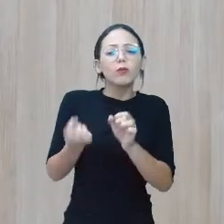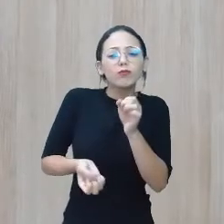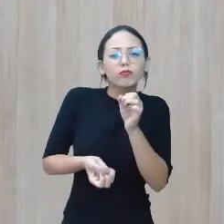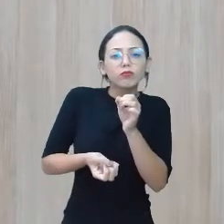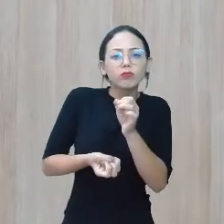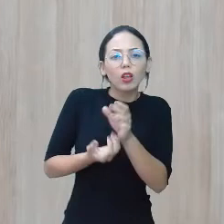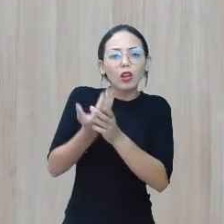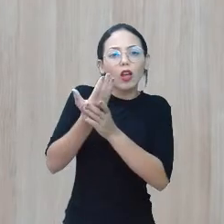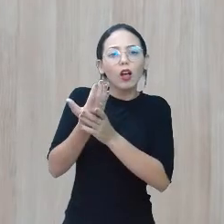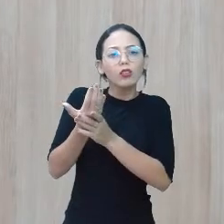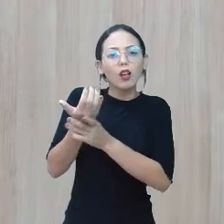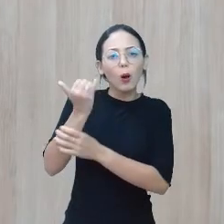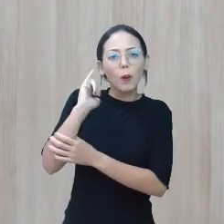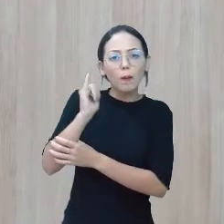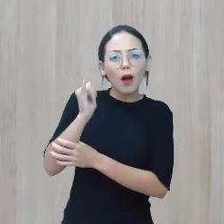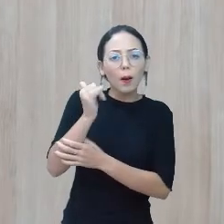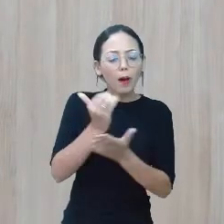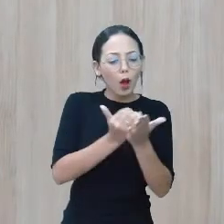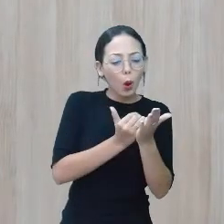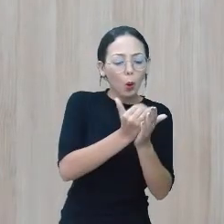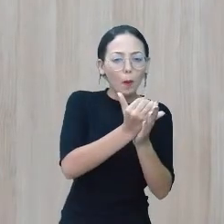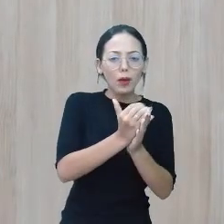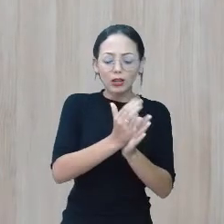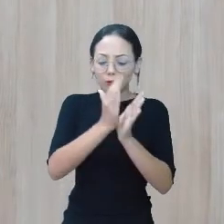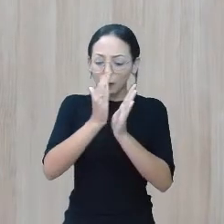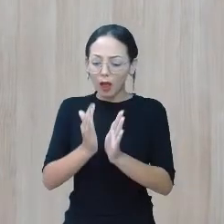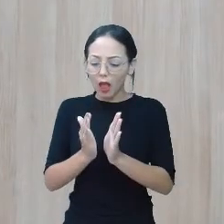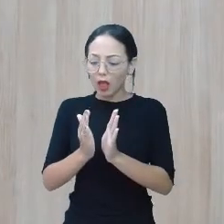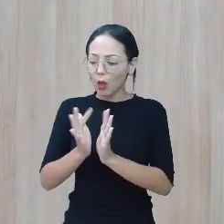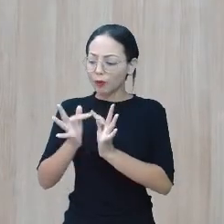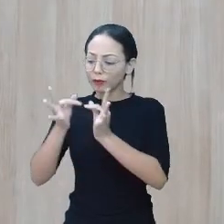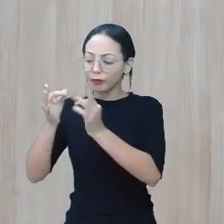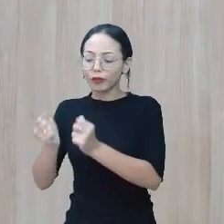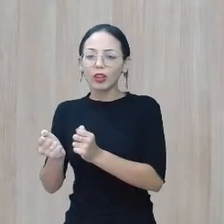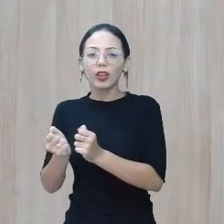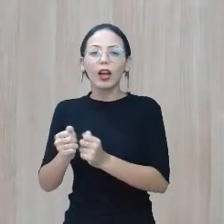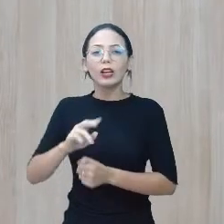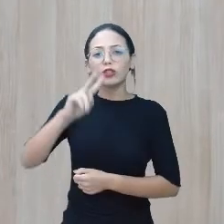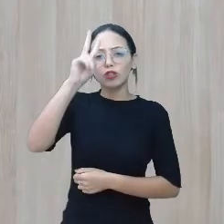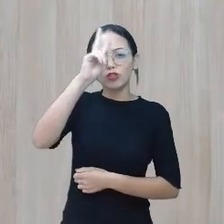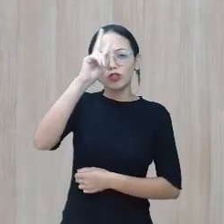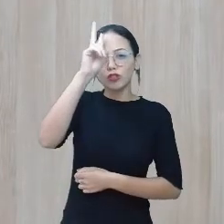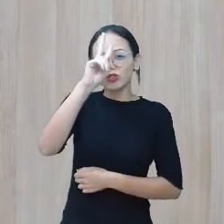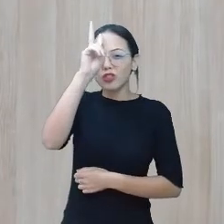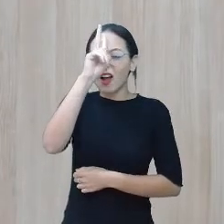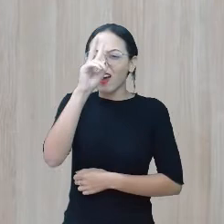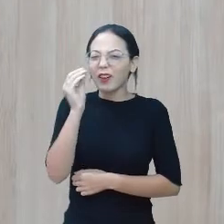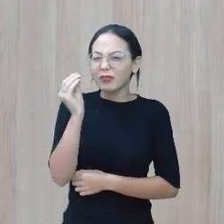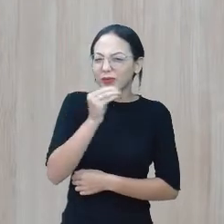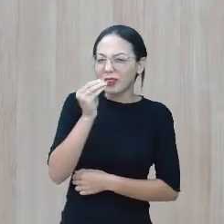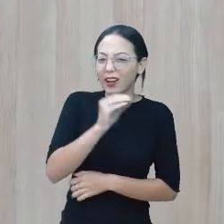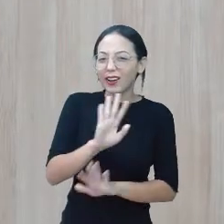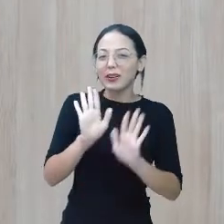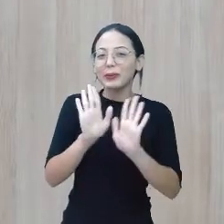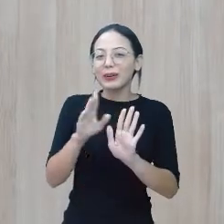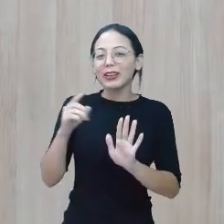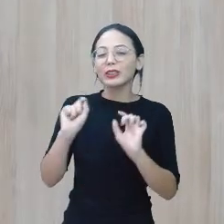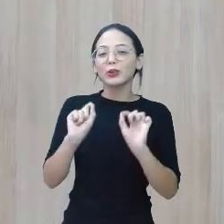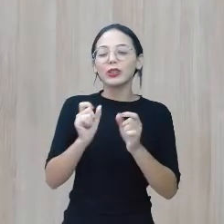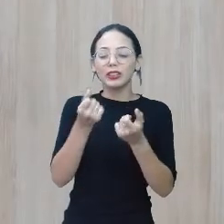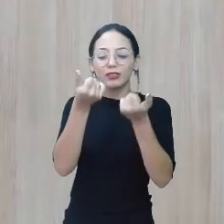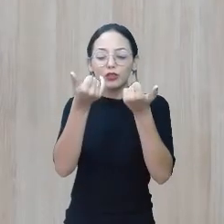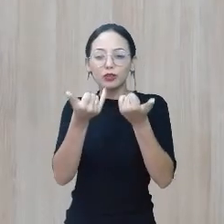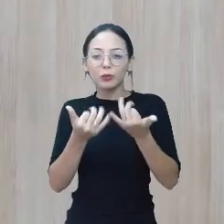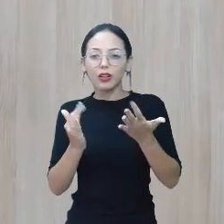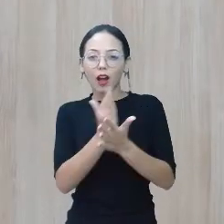construção narrativa, né? Começo, meio e fim. A minha historinha é meio fajuta, mas serve para a gente ilustrar